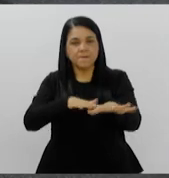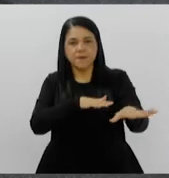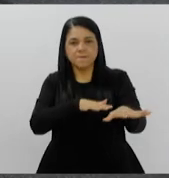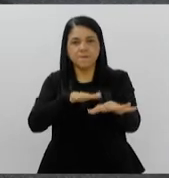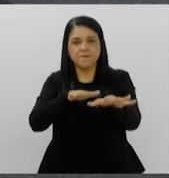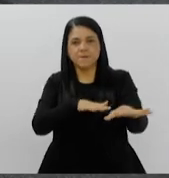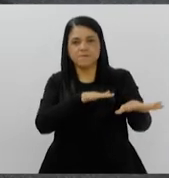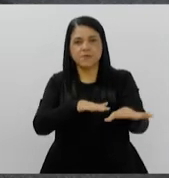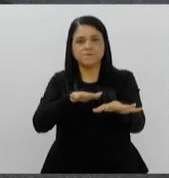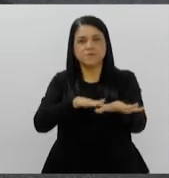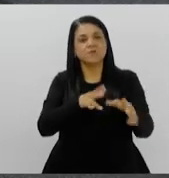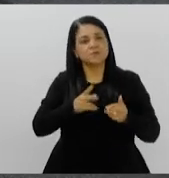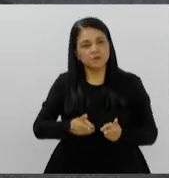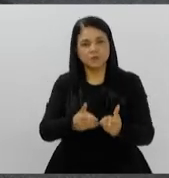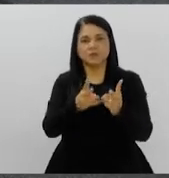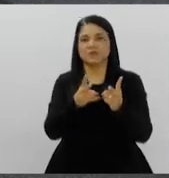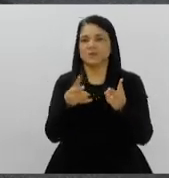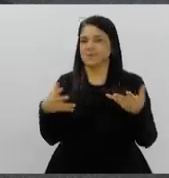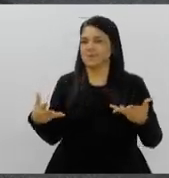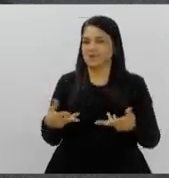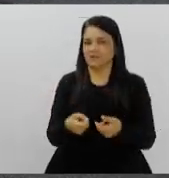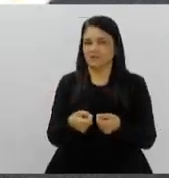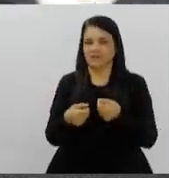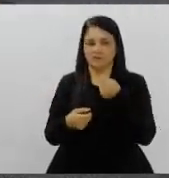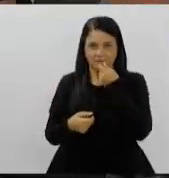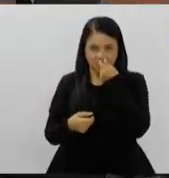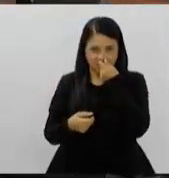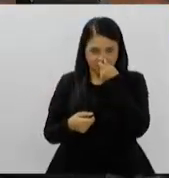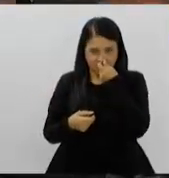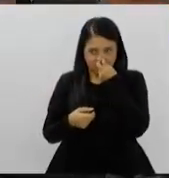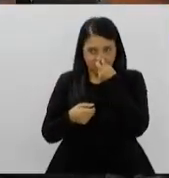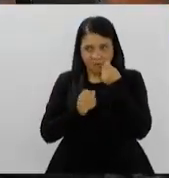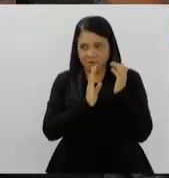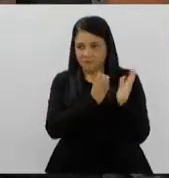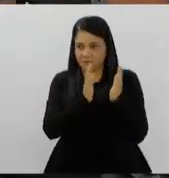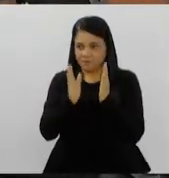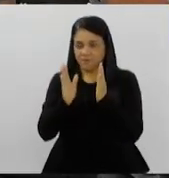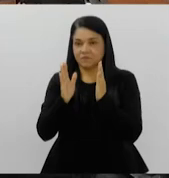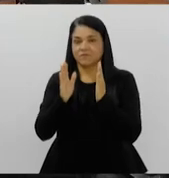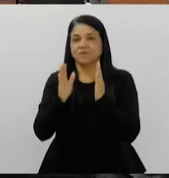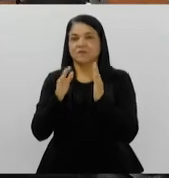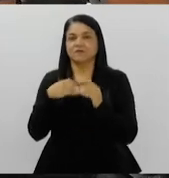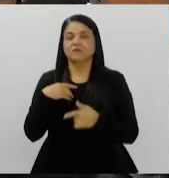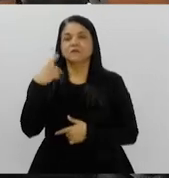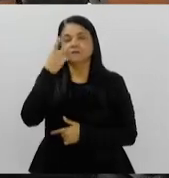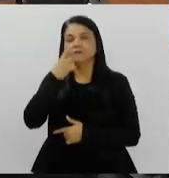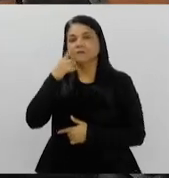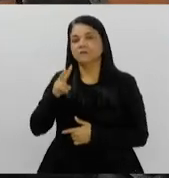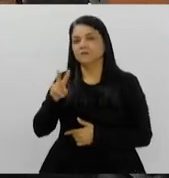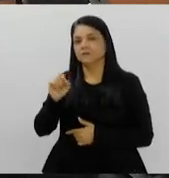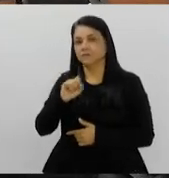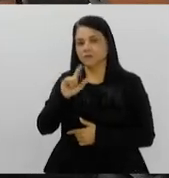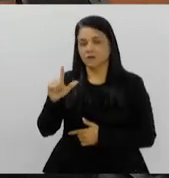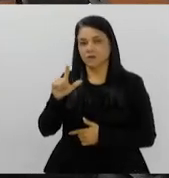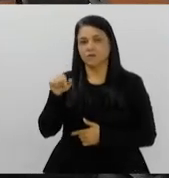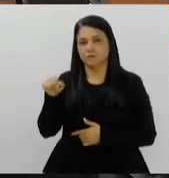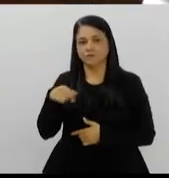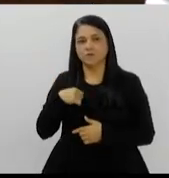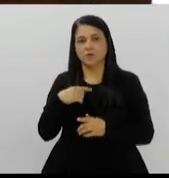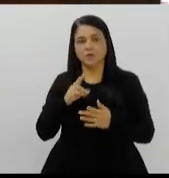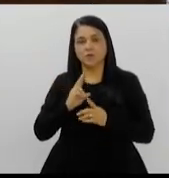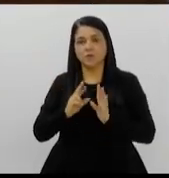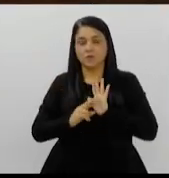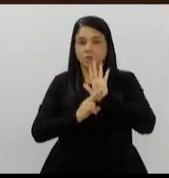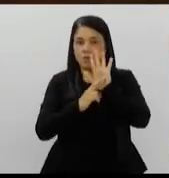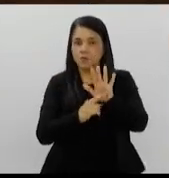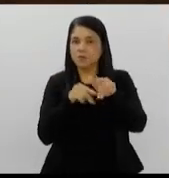samba, continue impecável. Pela ordem, obrigado, Dani. Deputado Valceaza. Senhor presidente, eu venho em nome aqui do